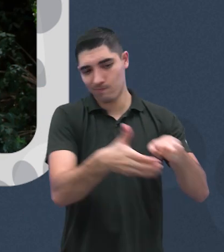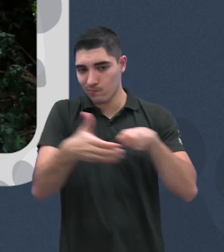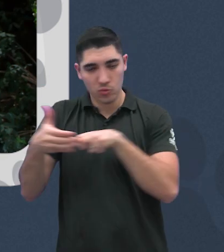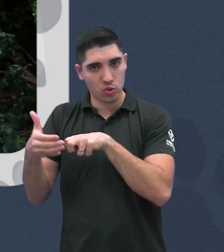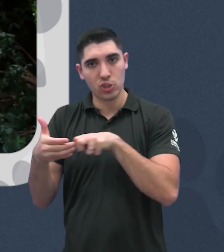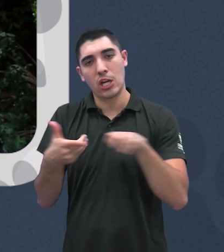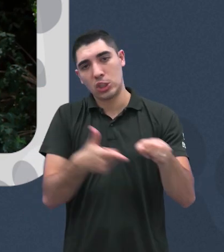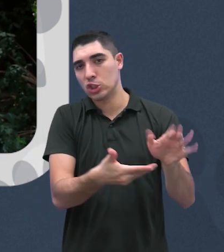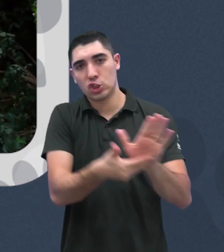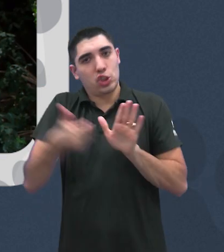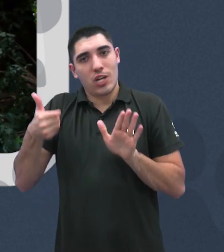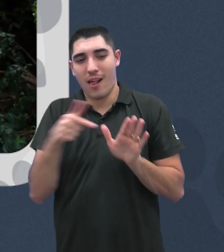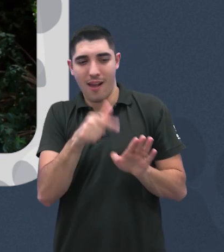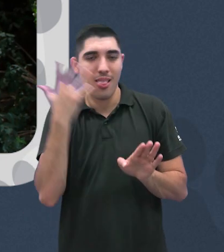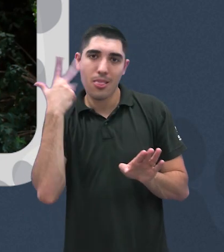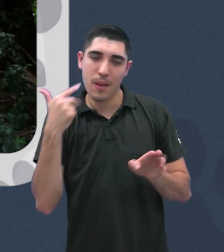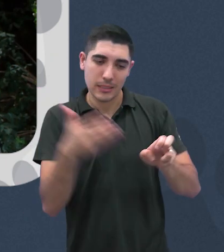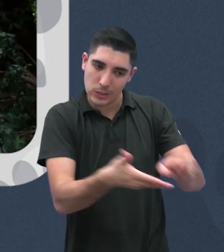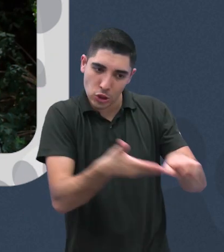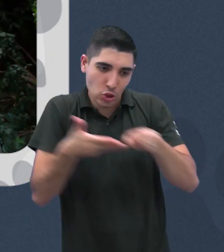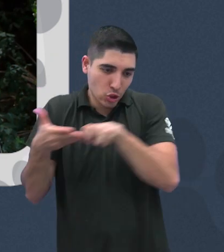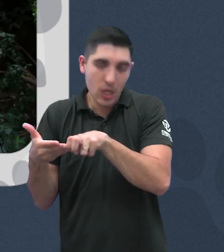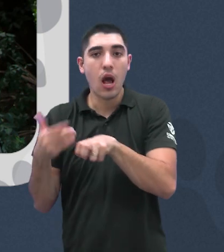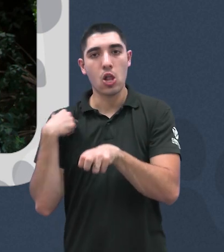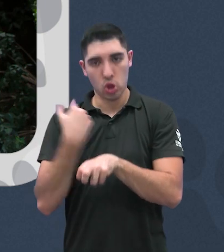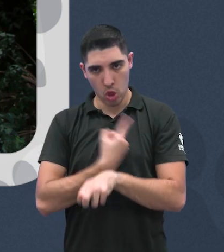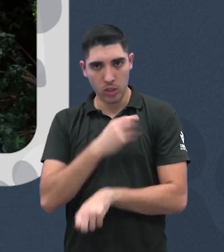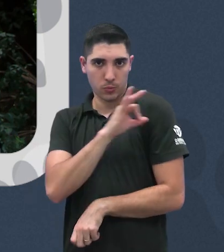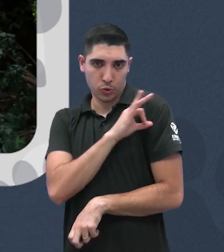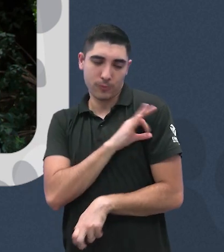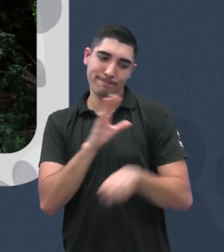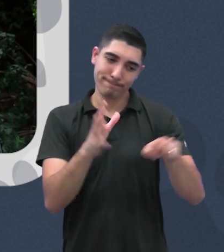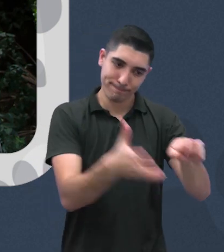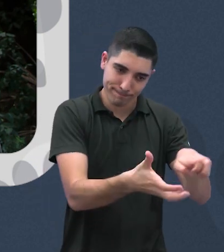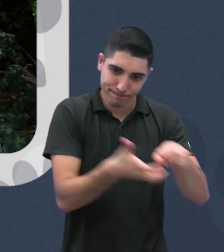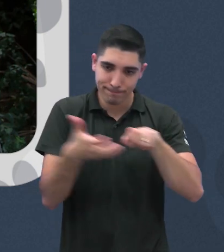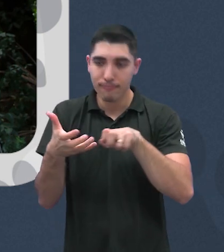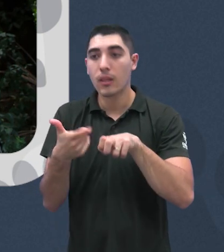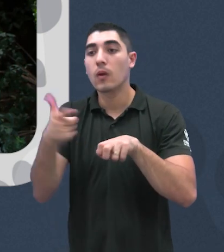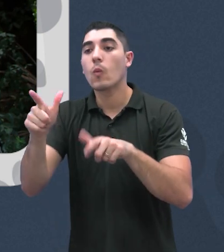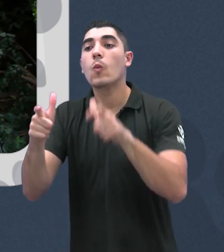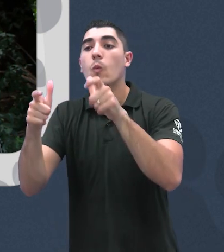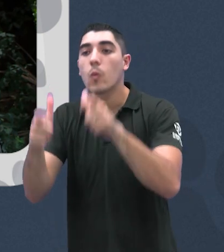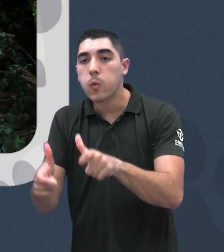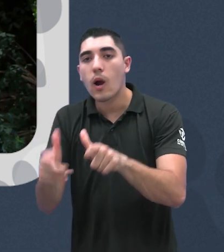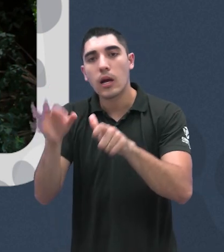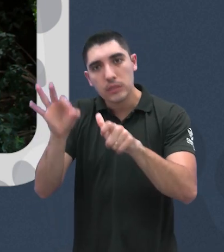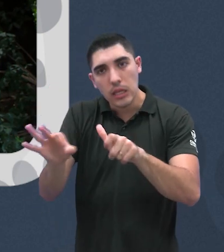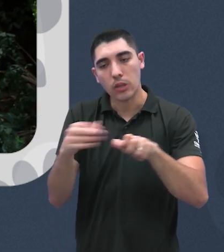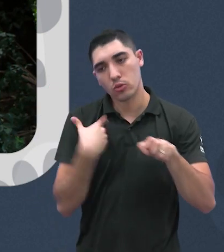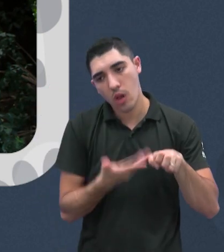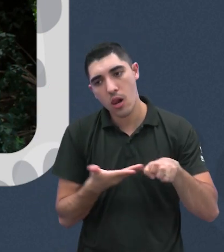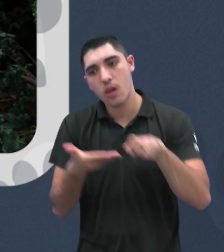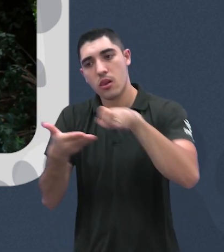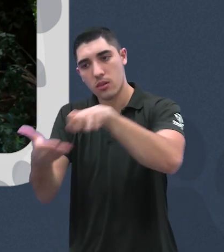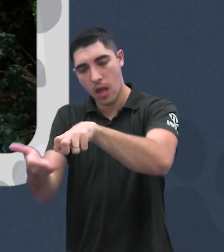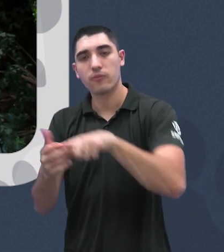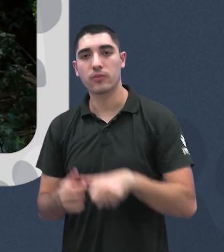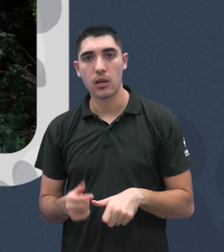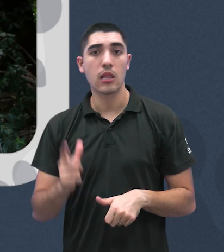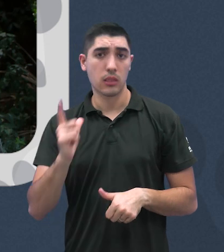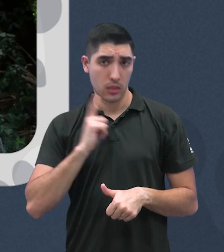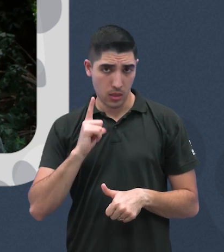situação, né? Então a gente faz essa recolha e a destinação para um local adequado. A